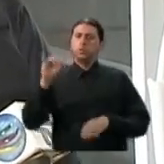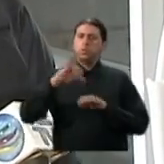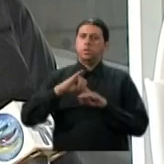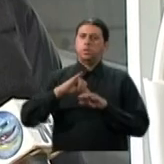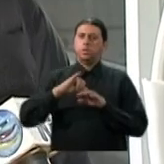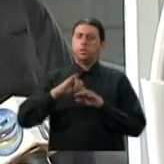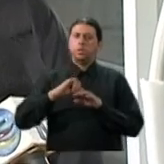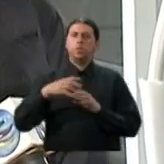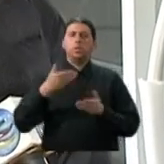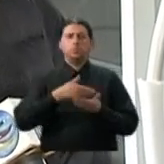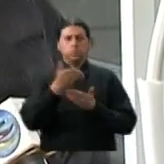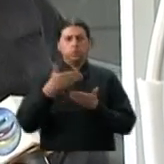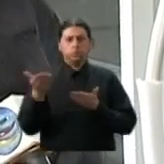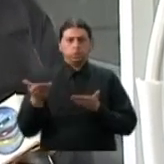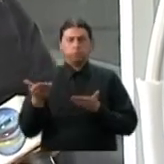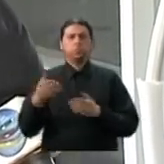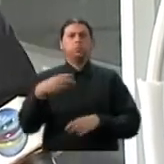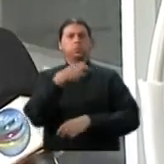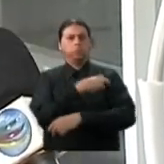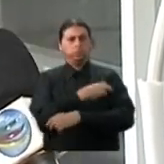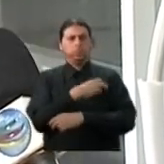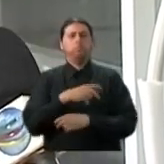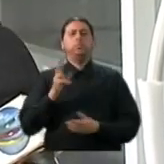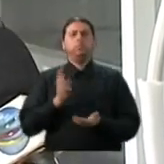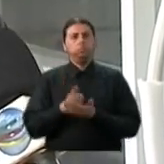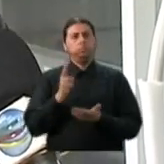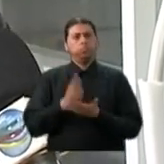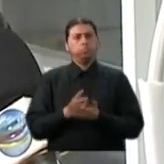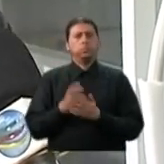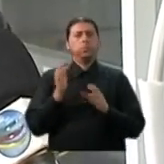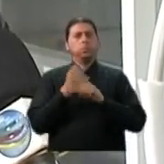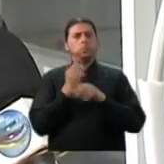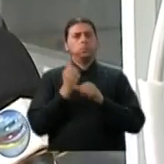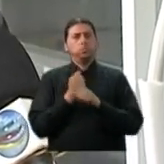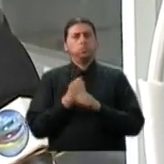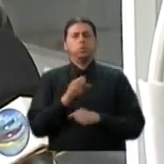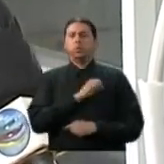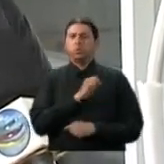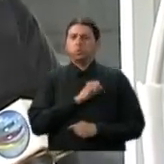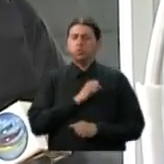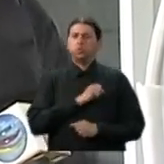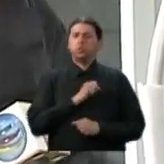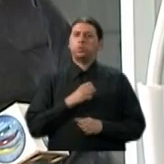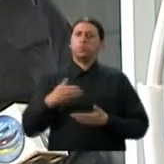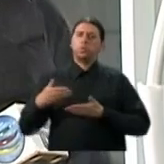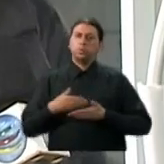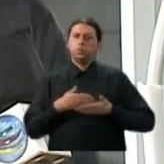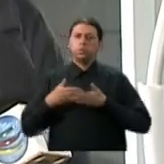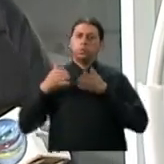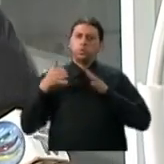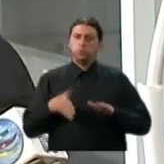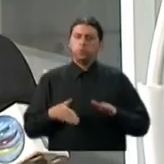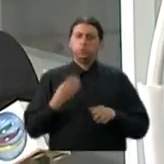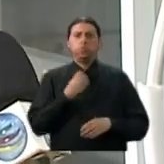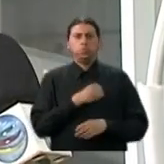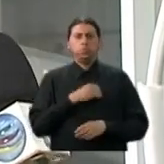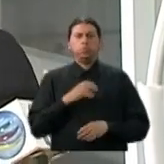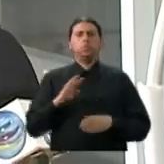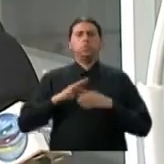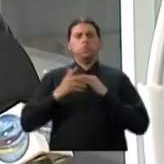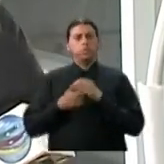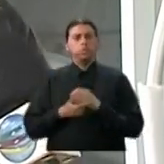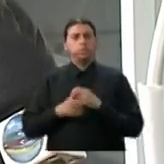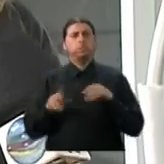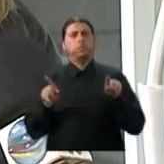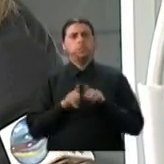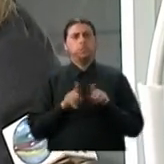do estado, centro de abastecimento do estado, e ele é sempre calculado em cima do número de nascidos vivos do nosso município